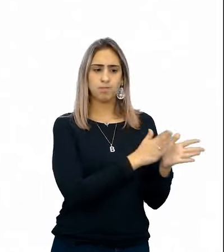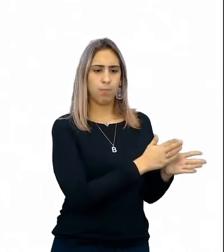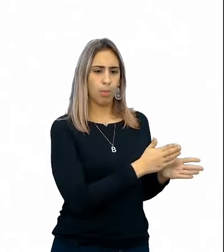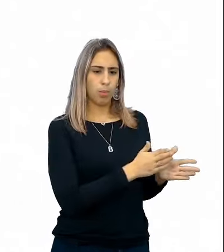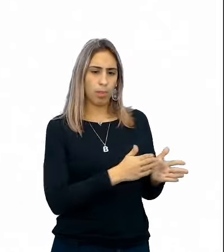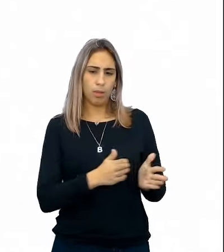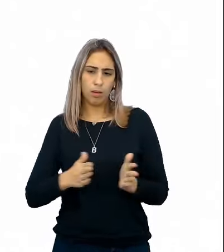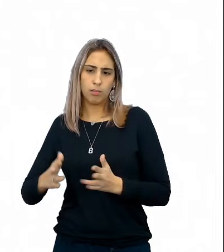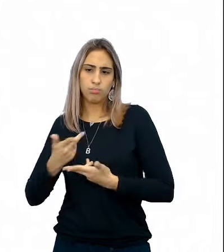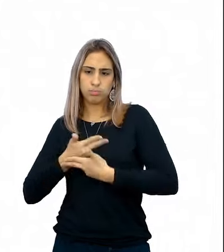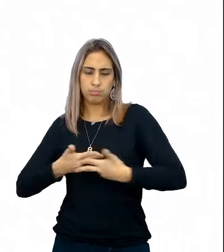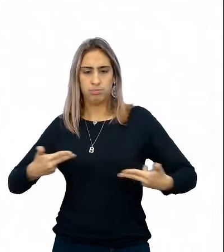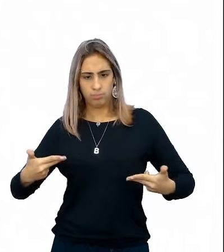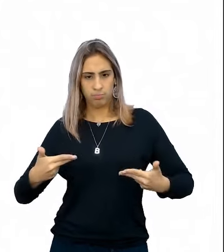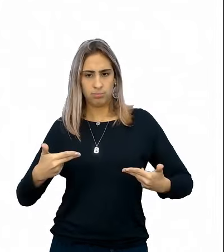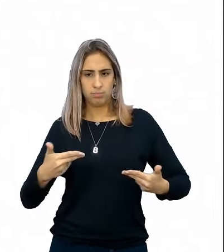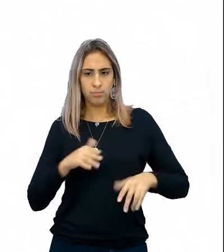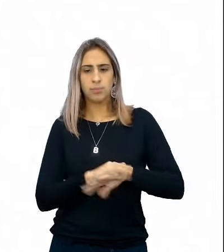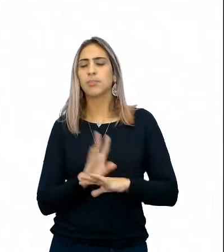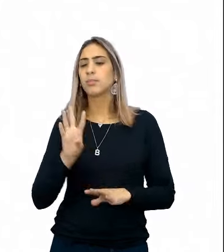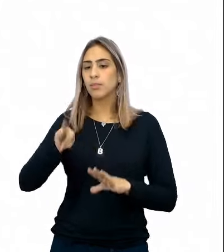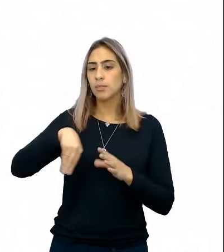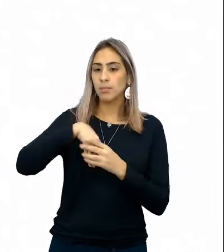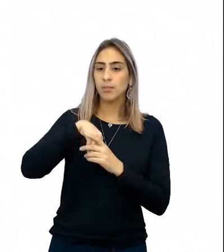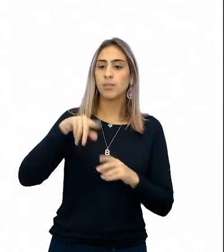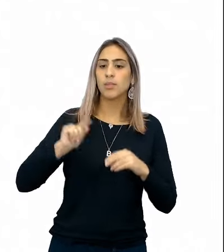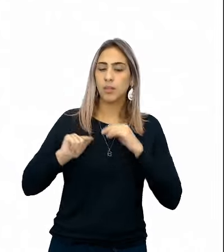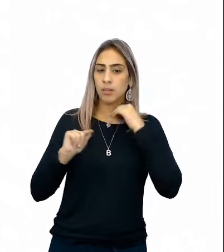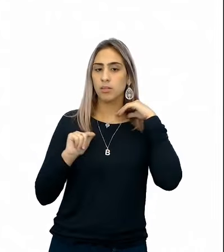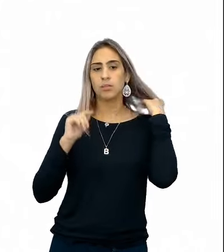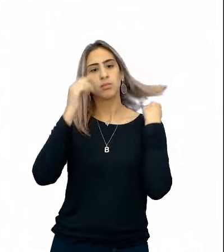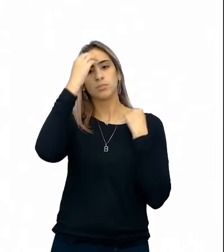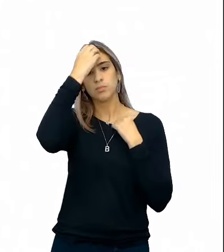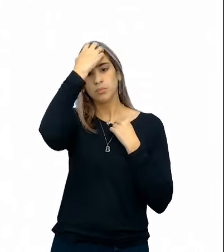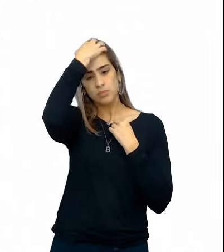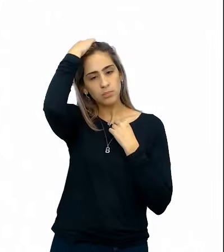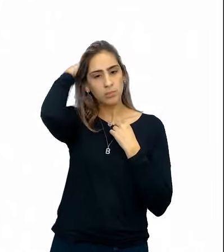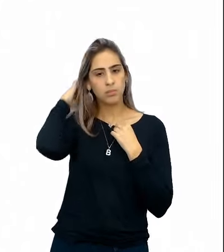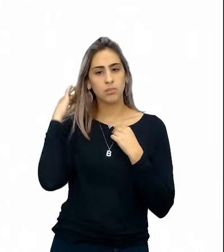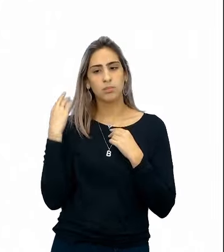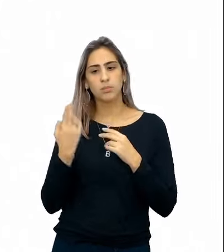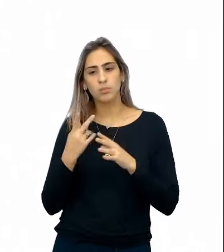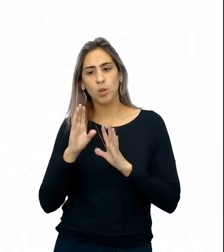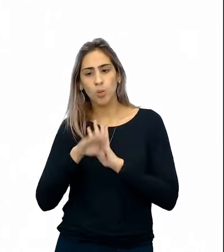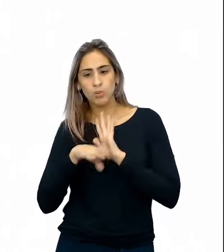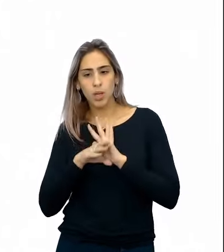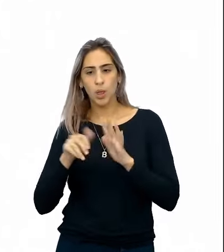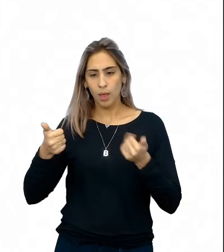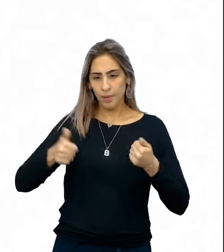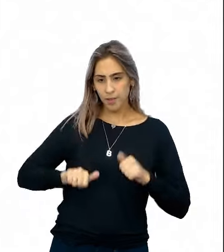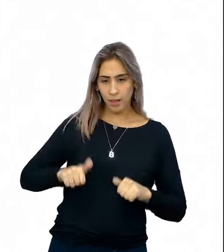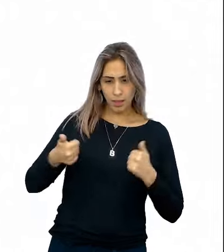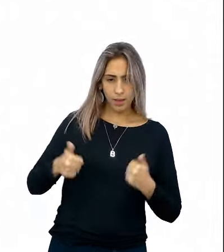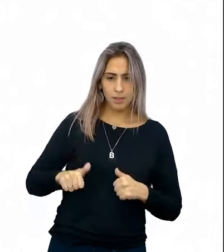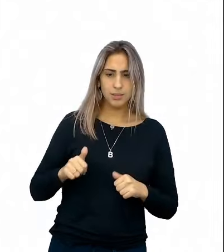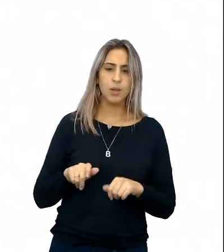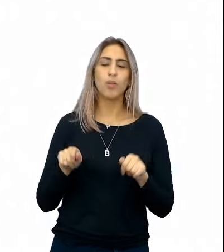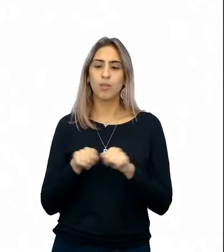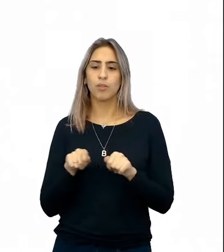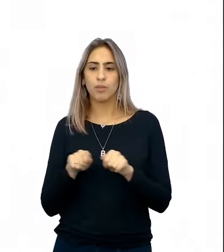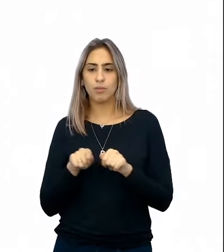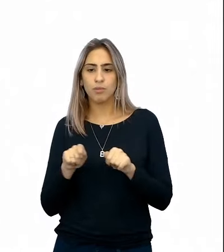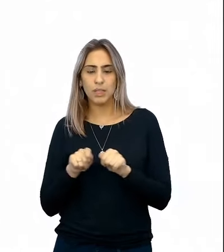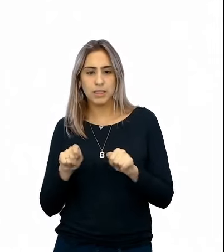coisa e, dentre elas, recuperamos alguns conceitos da avaliação,